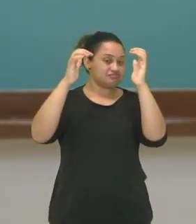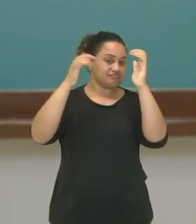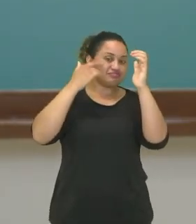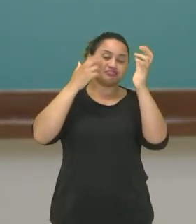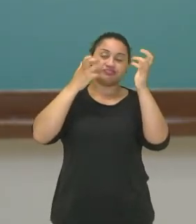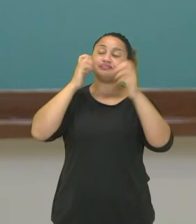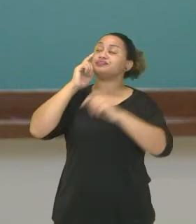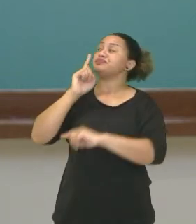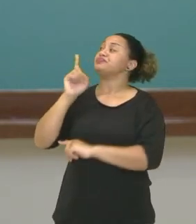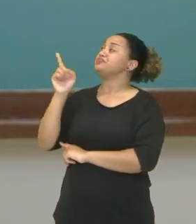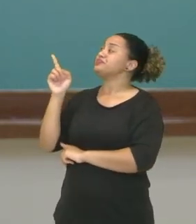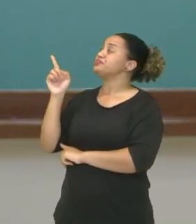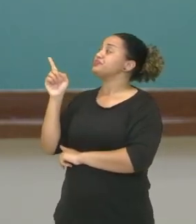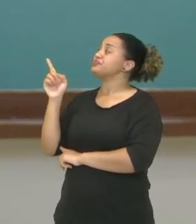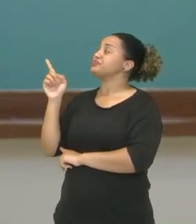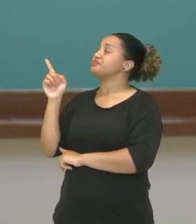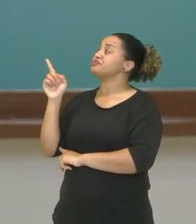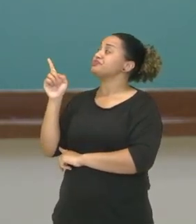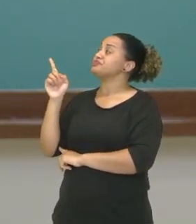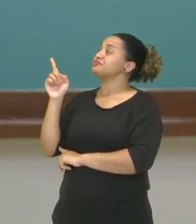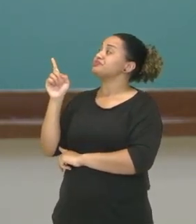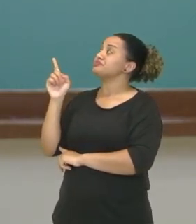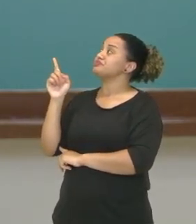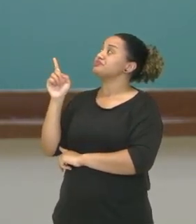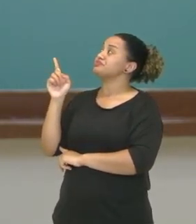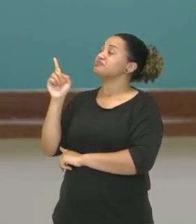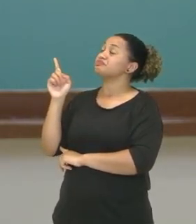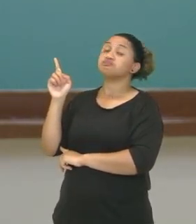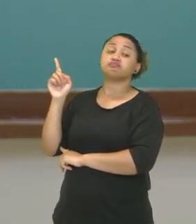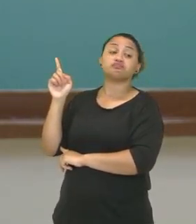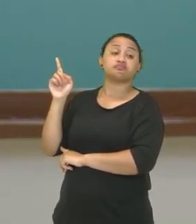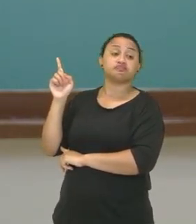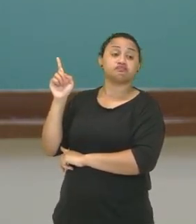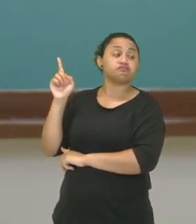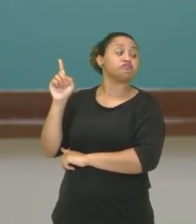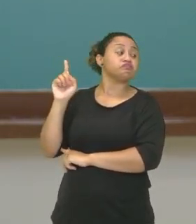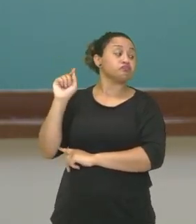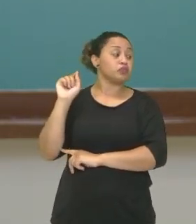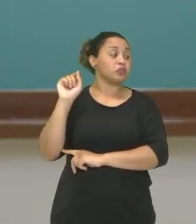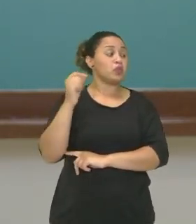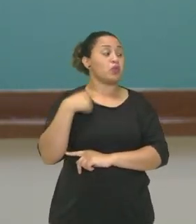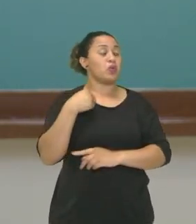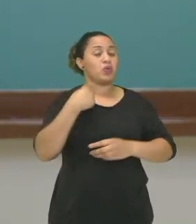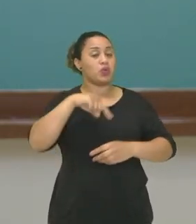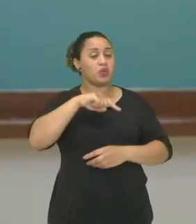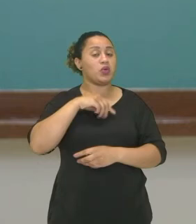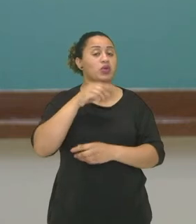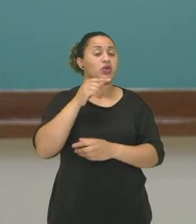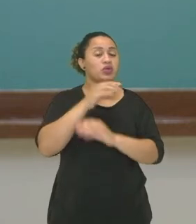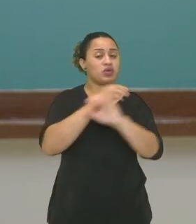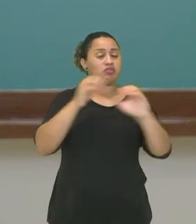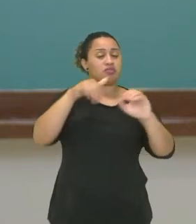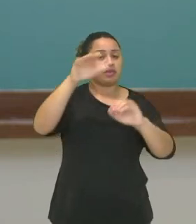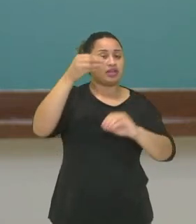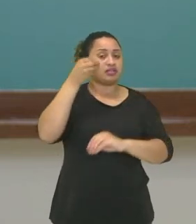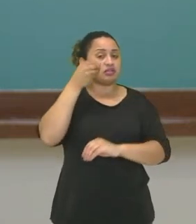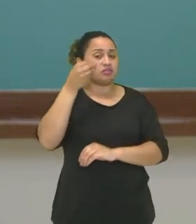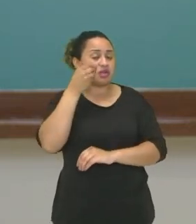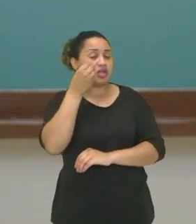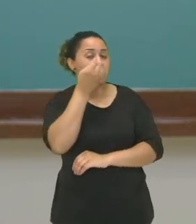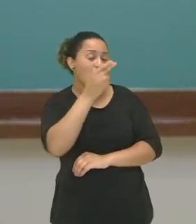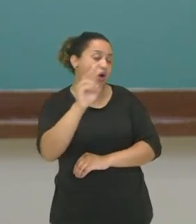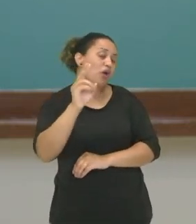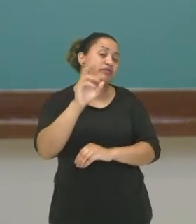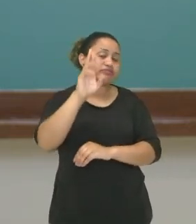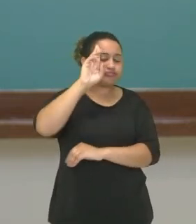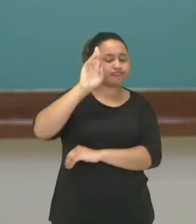estamos colocando como uma crítica ao racionalismo. Devemos confiar mais na experiência ou na razão?